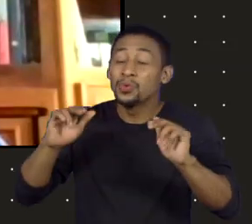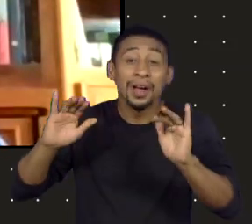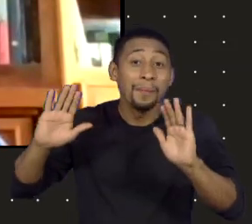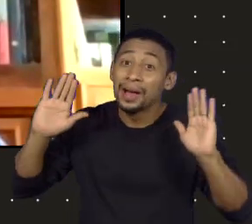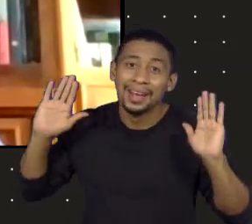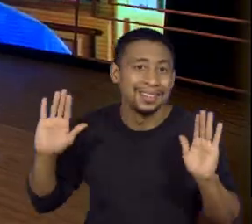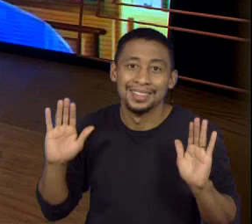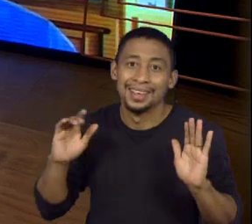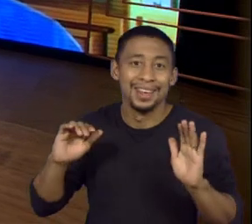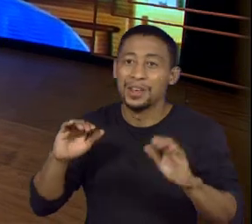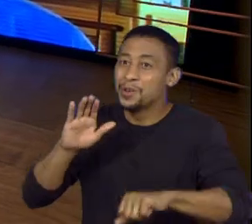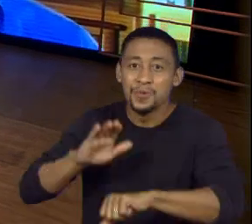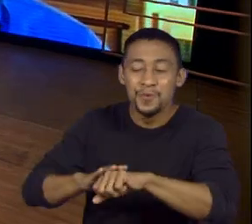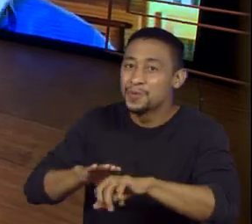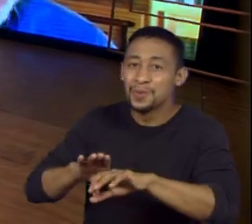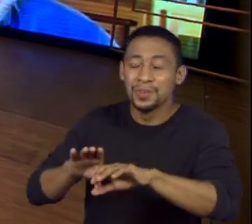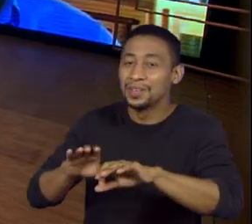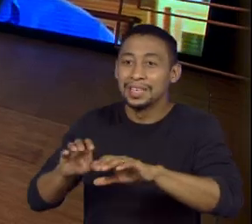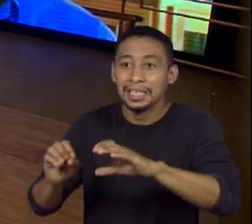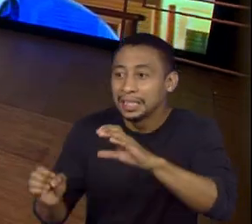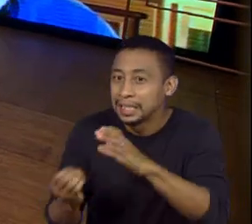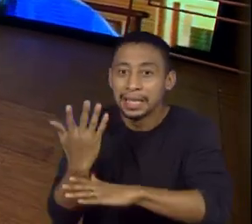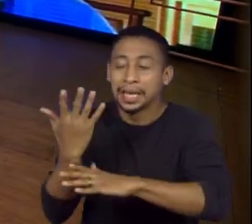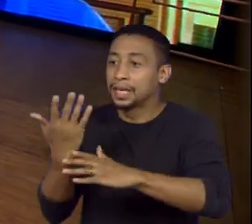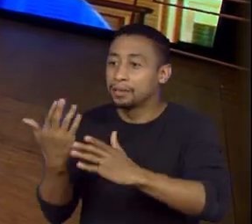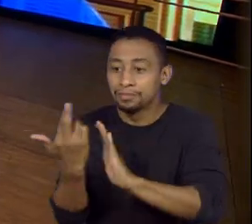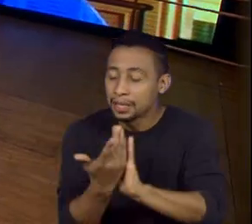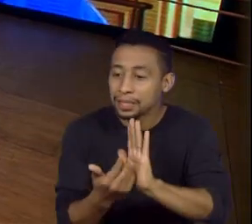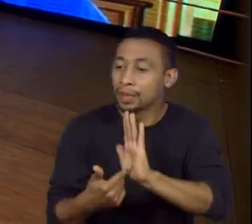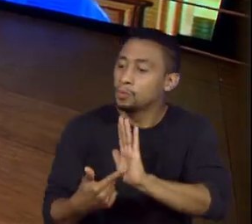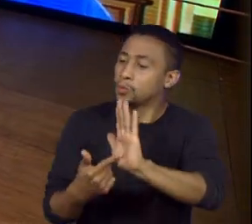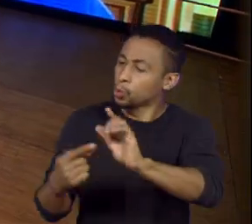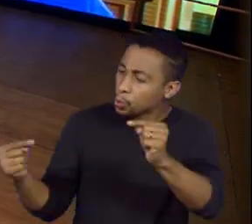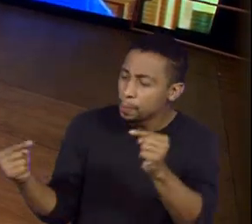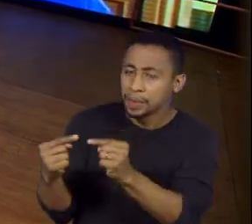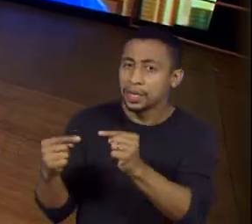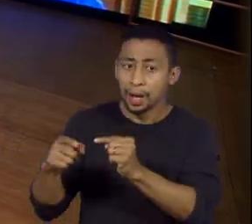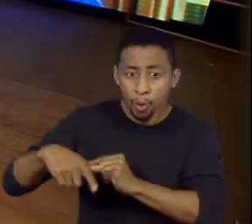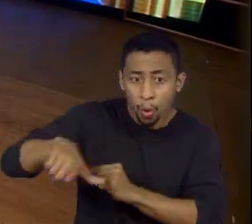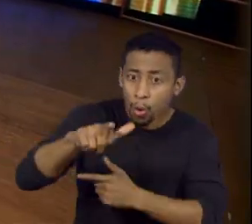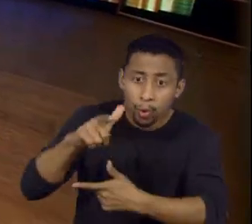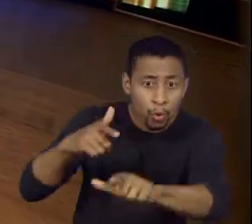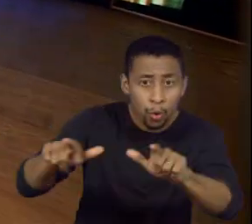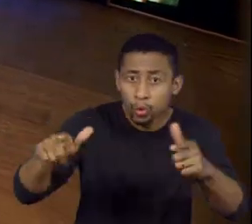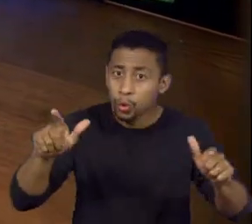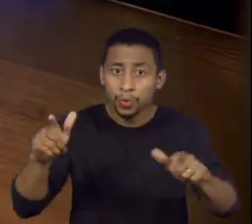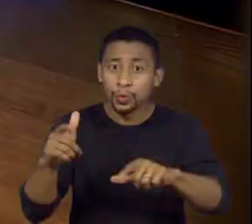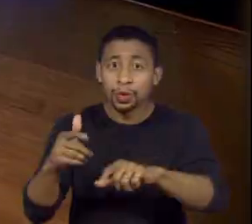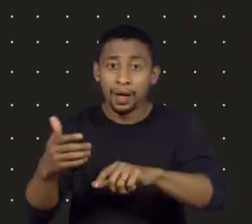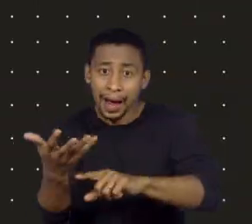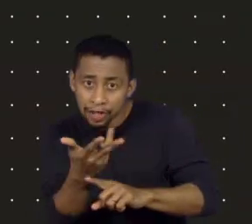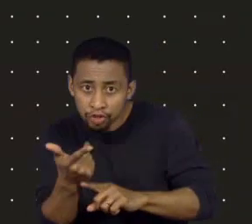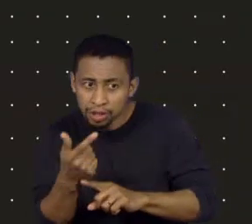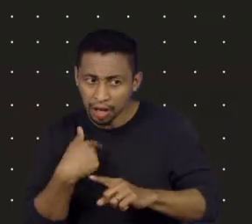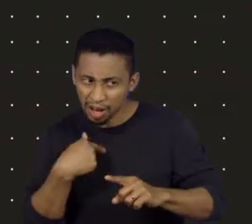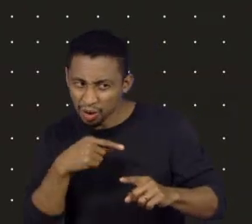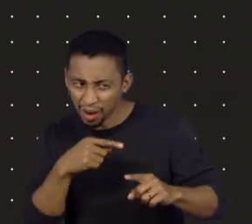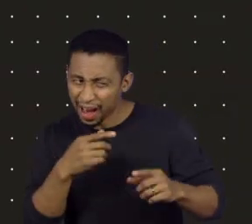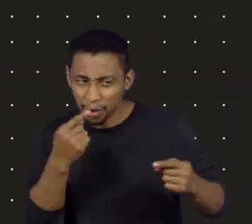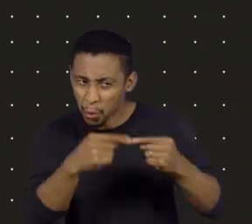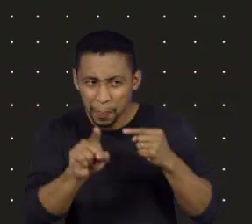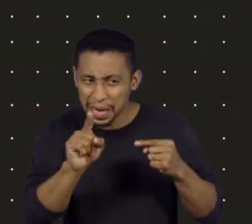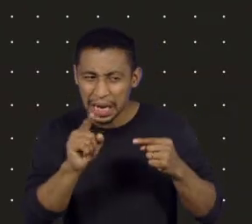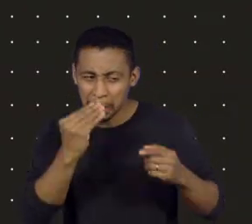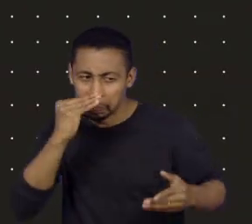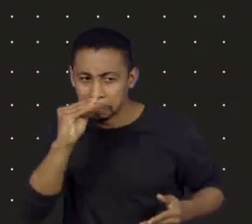pequei dessa maneira, nunca mais subestimei artista nenhum, né? Porque depois veio Clementina de Jesus, eu fiz os pés